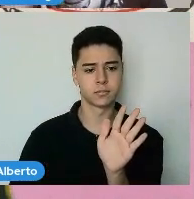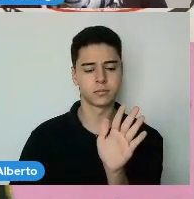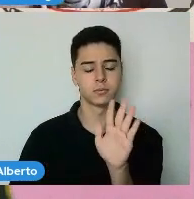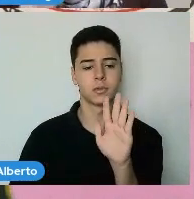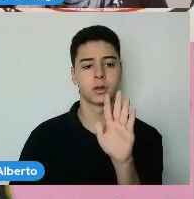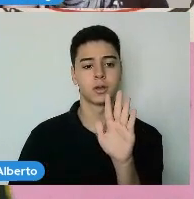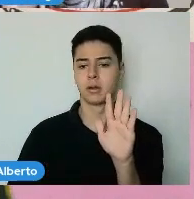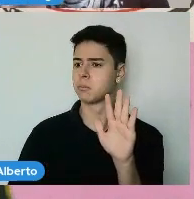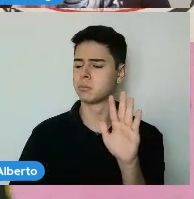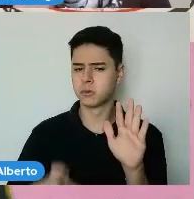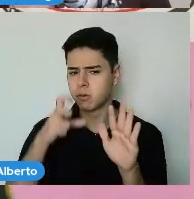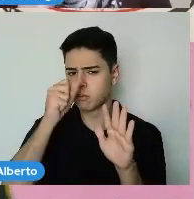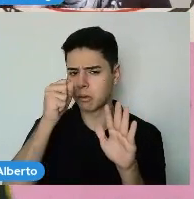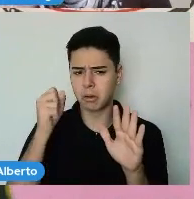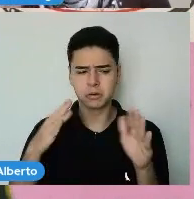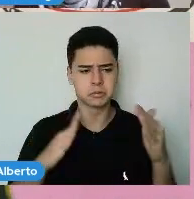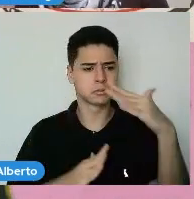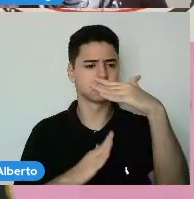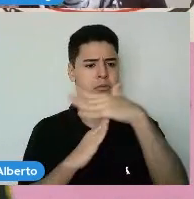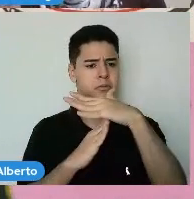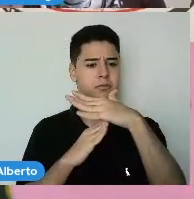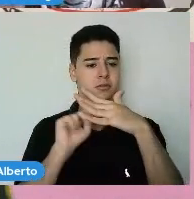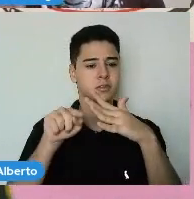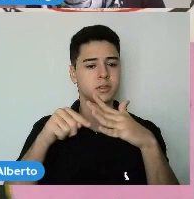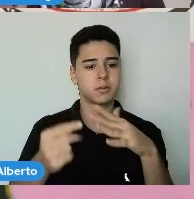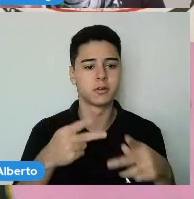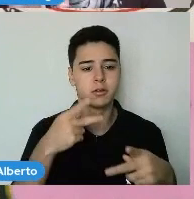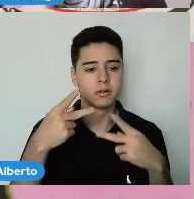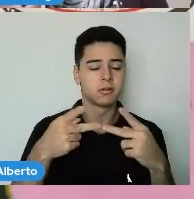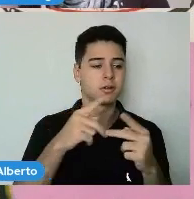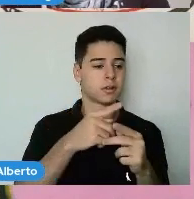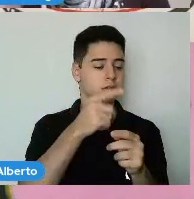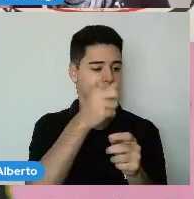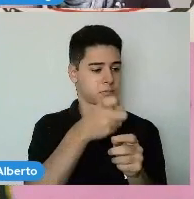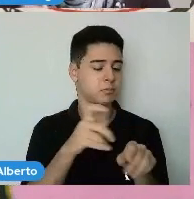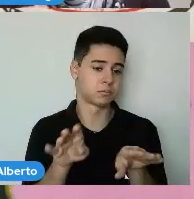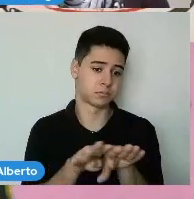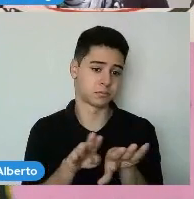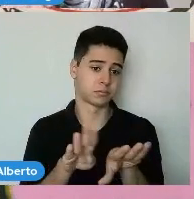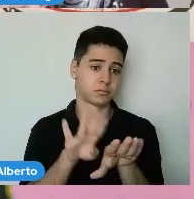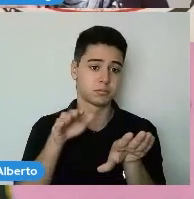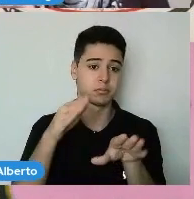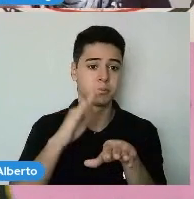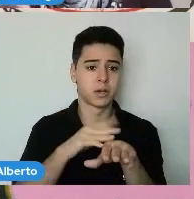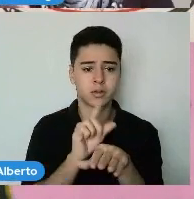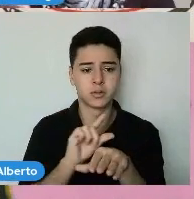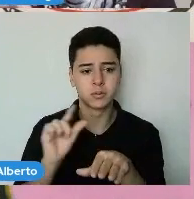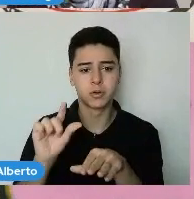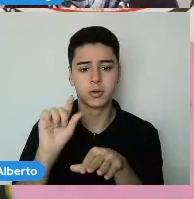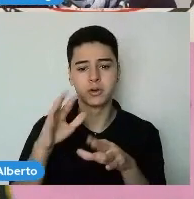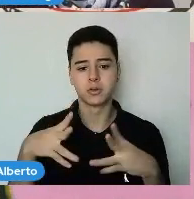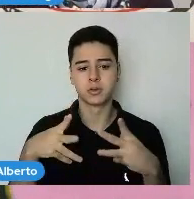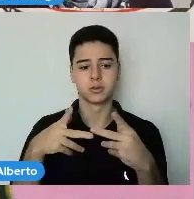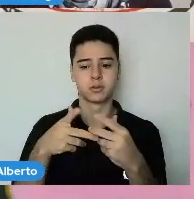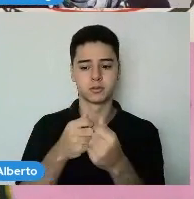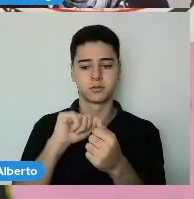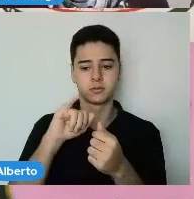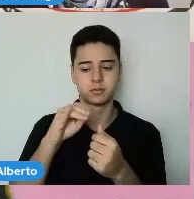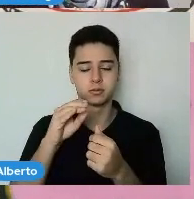muito radicais, assim. Daqui a pouco a gente vai falar um pouquinho dele também, mais um pouquinho do Joseph Beuys,